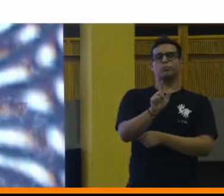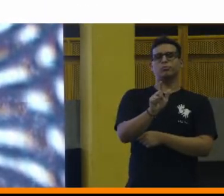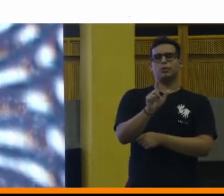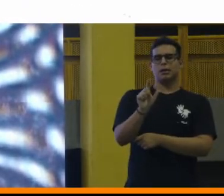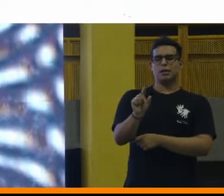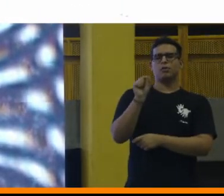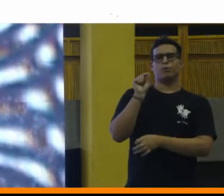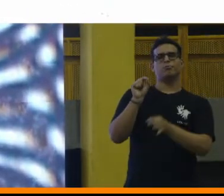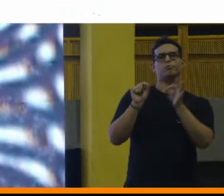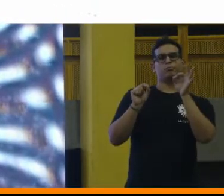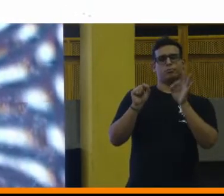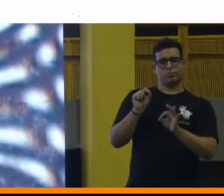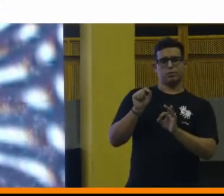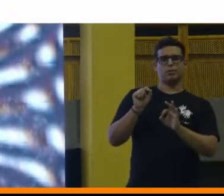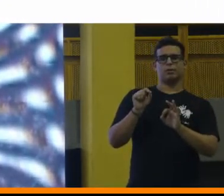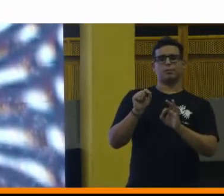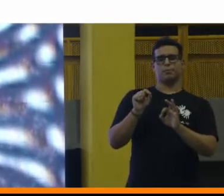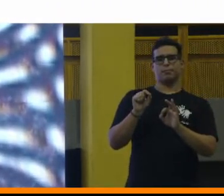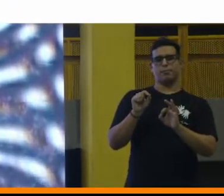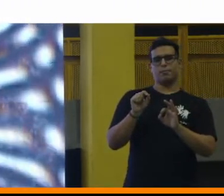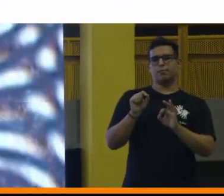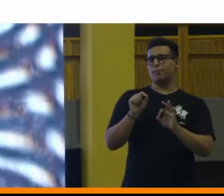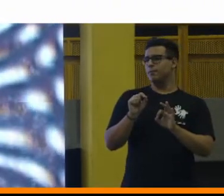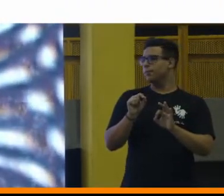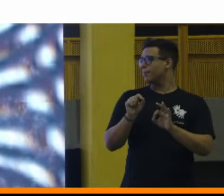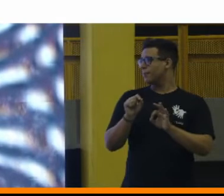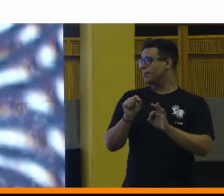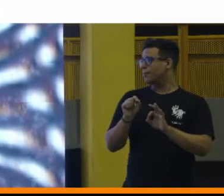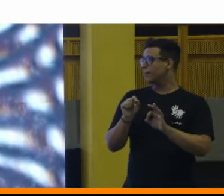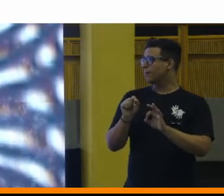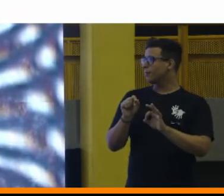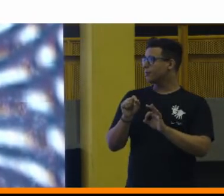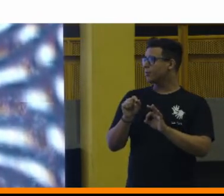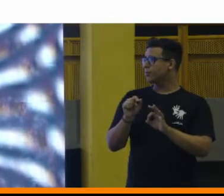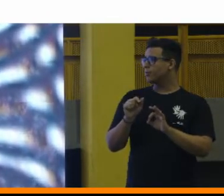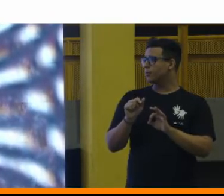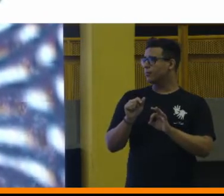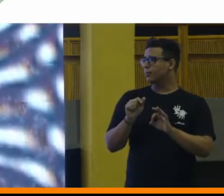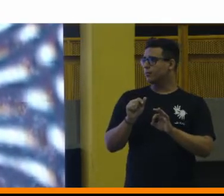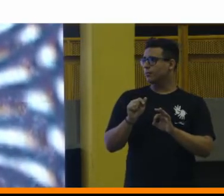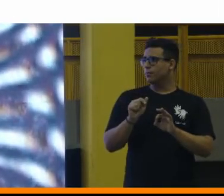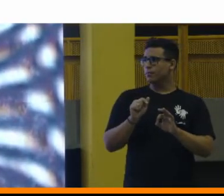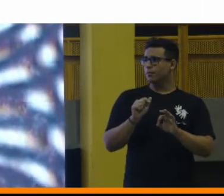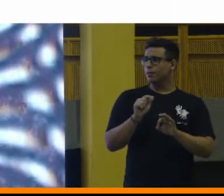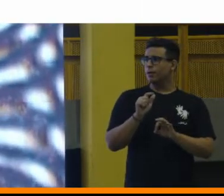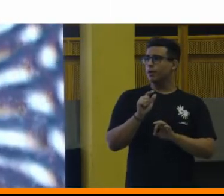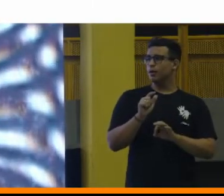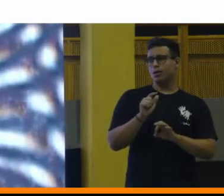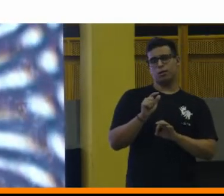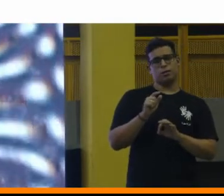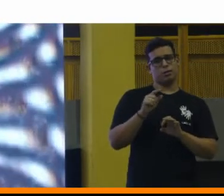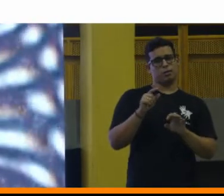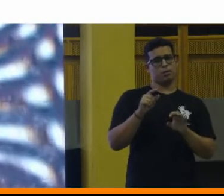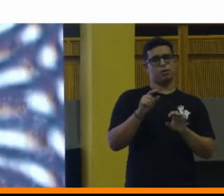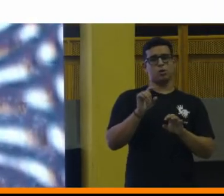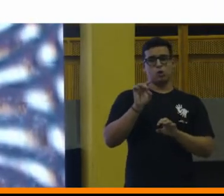tomar boas decisões, quando houver equipamentos na sua vida para você